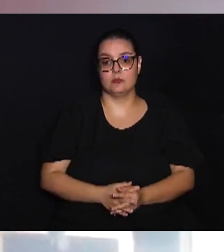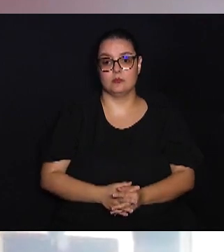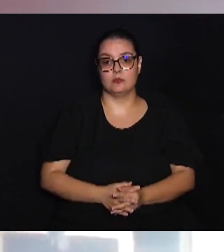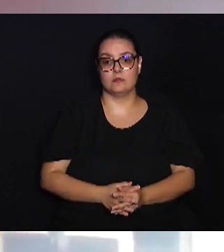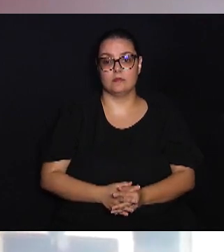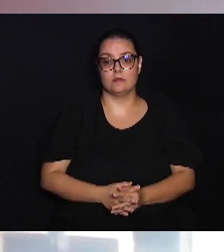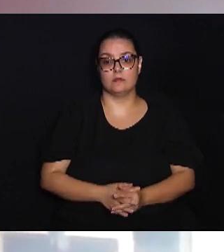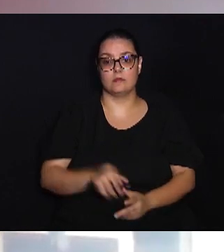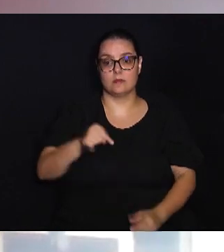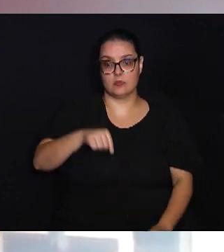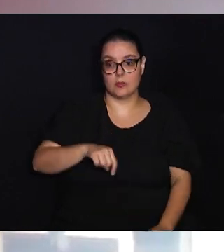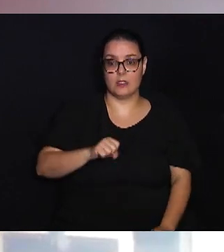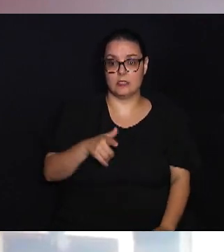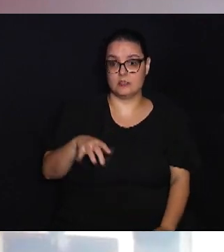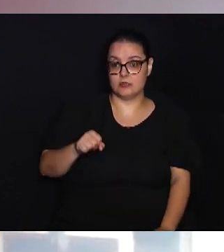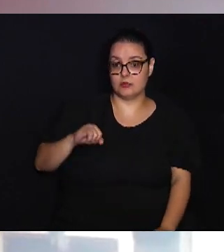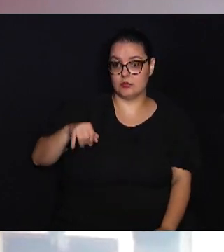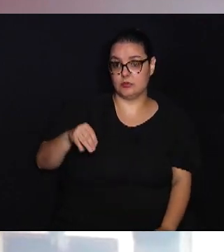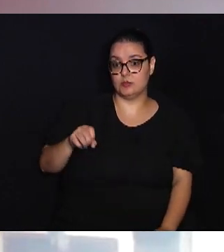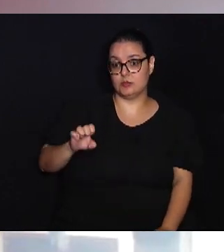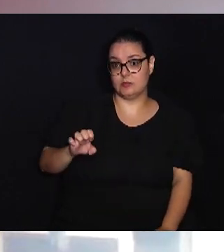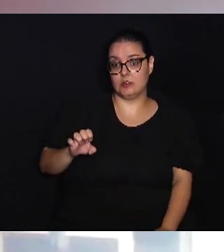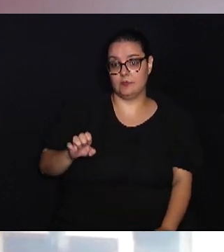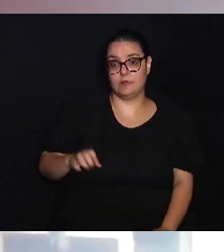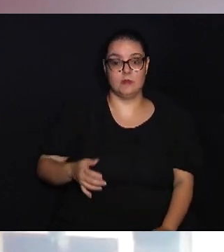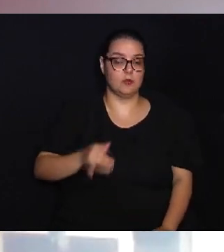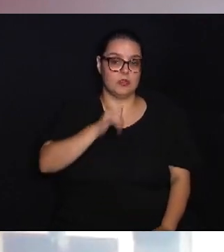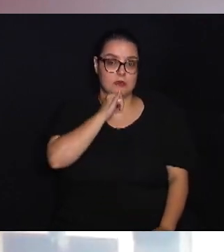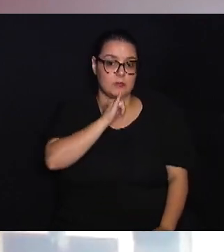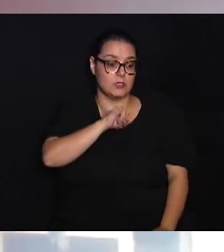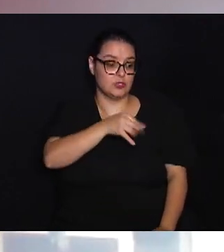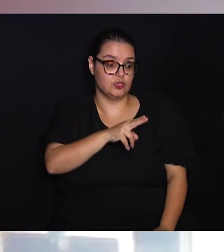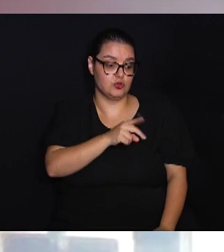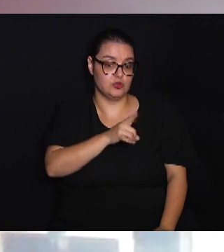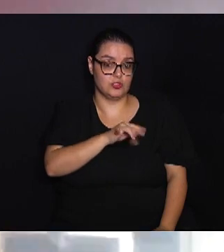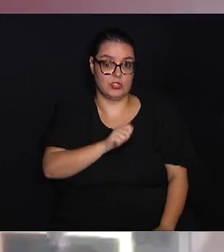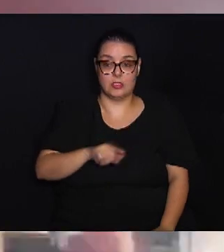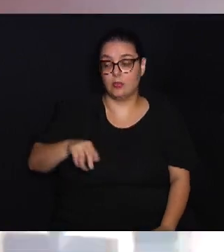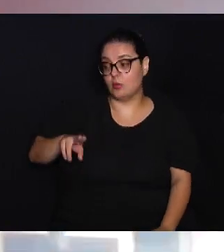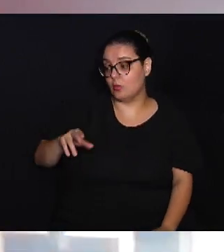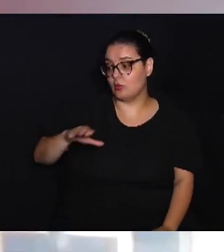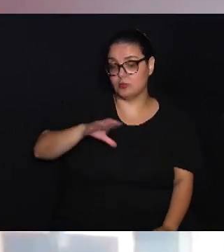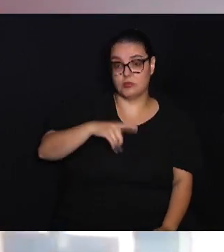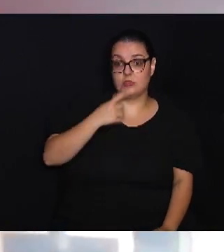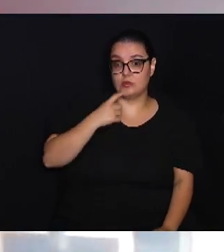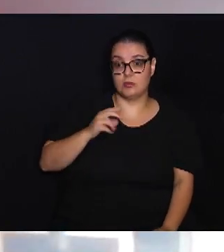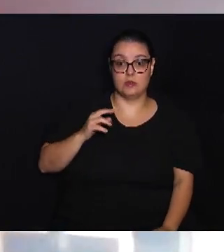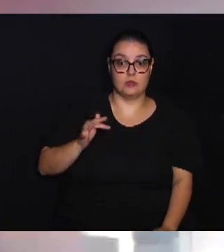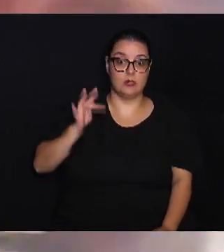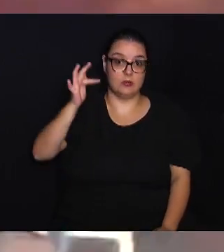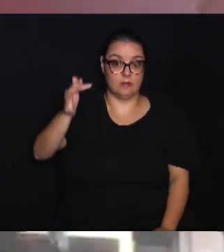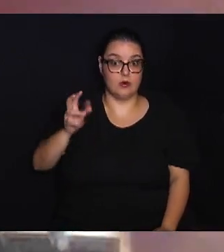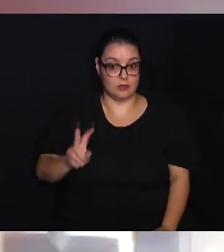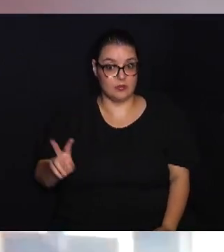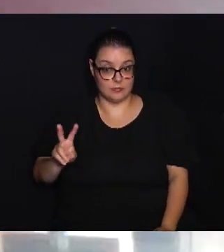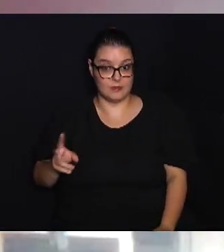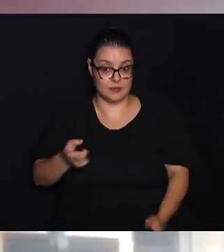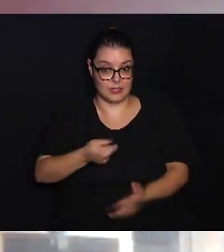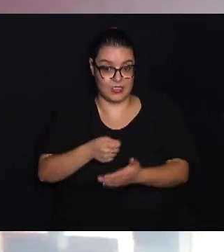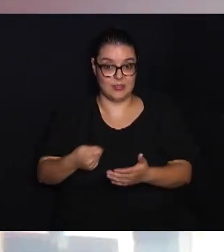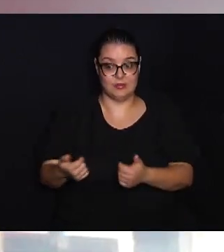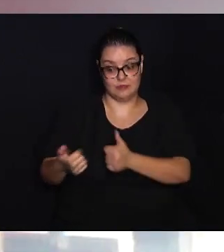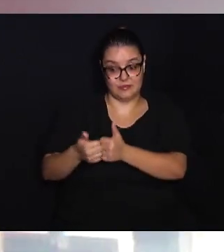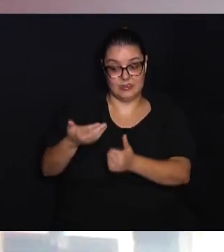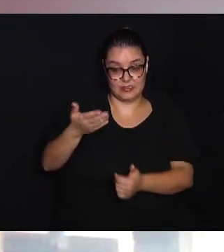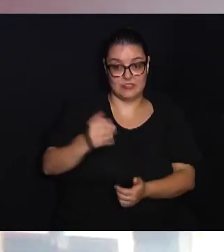fica lotada eh aqui em São do Rio Preto Então se o cliente lá de Jundiaí ou de Campinas ou da futura Valinhos que